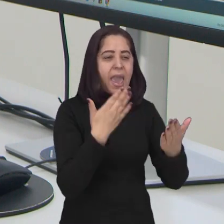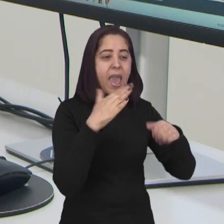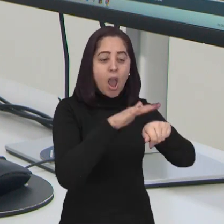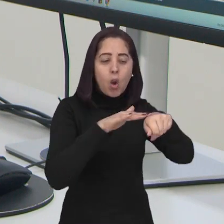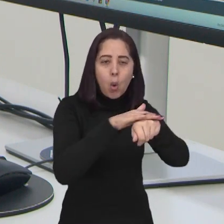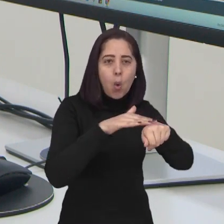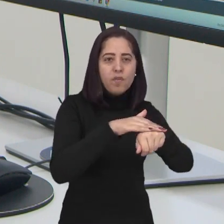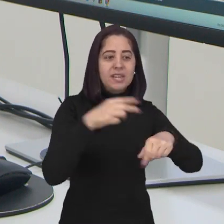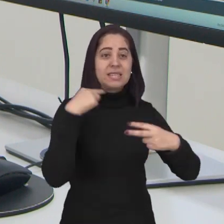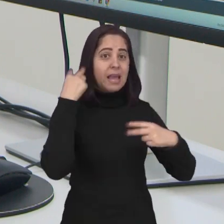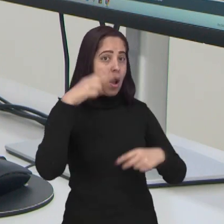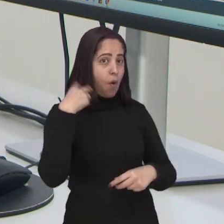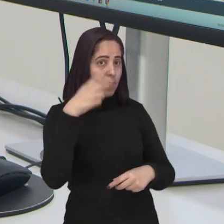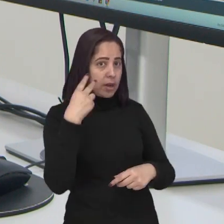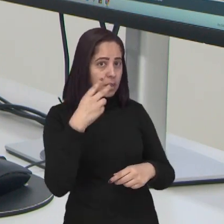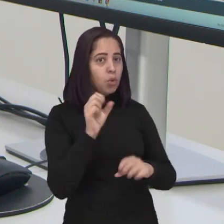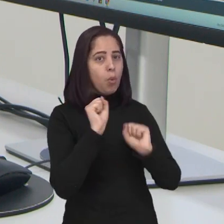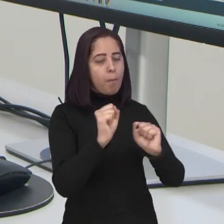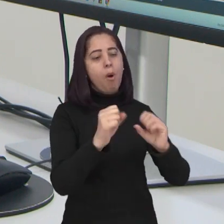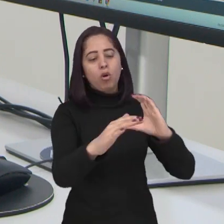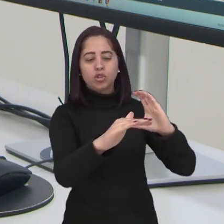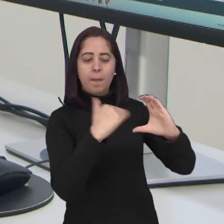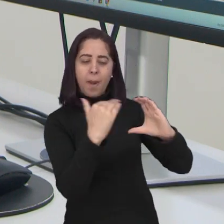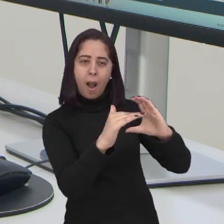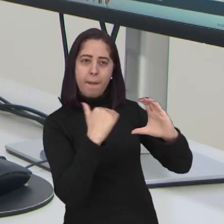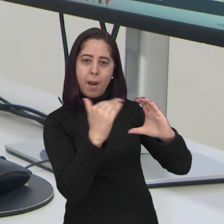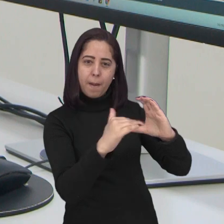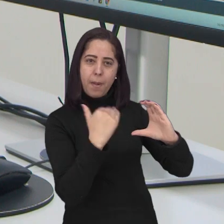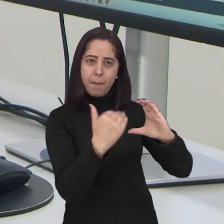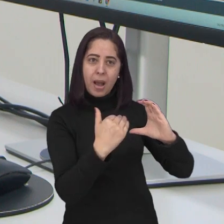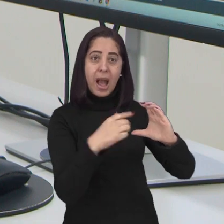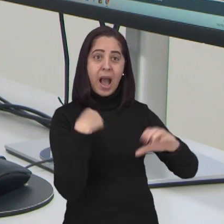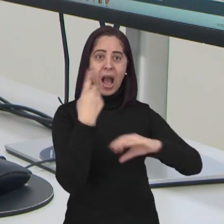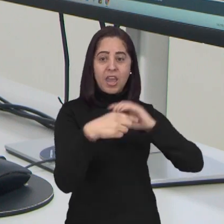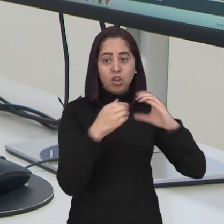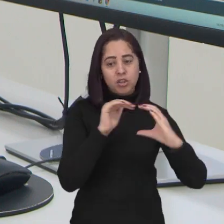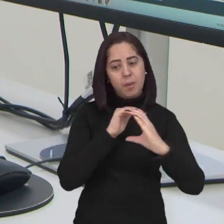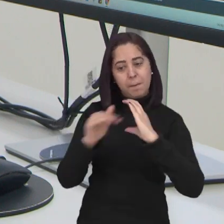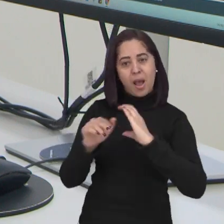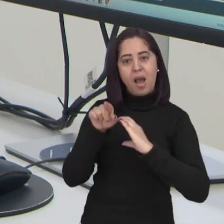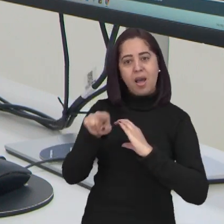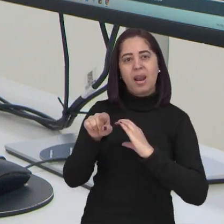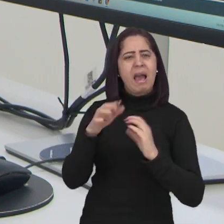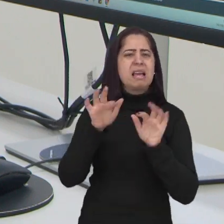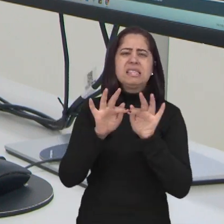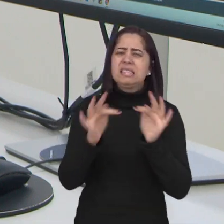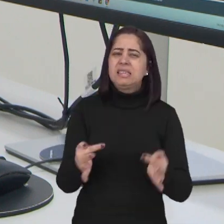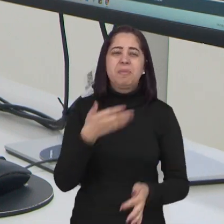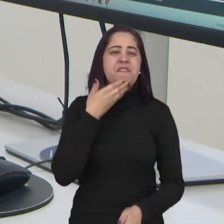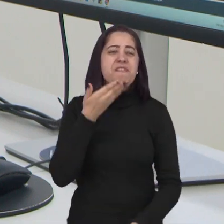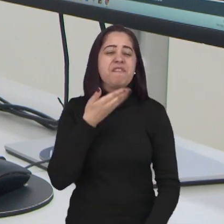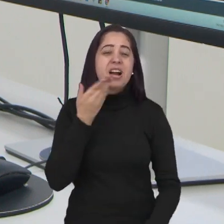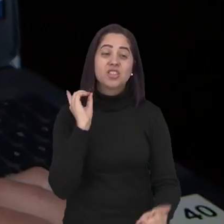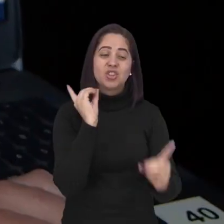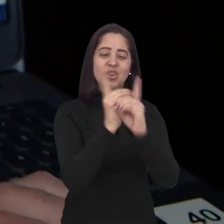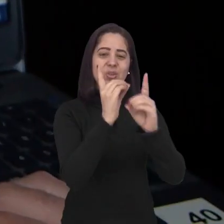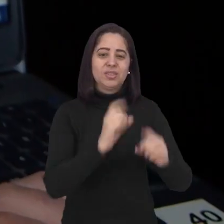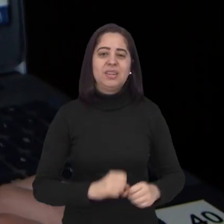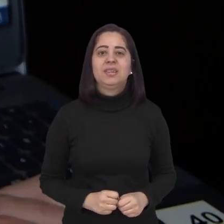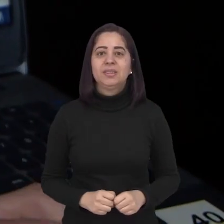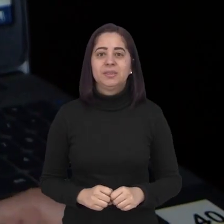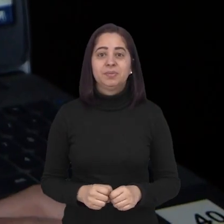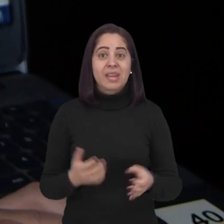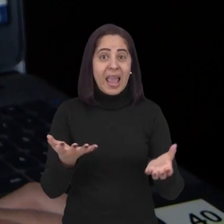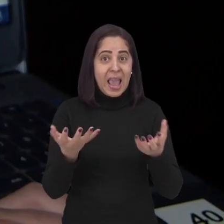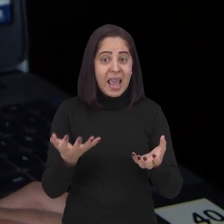aba vereadores, onde lá fica um e-mail, o telefone do gabinete e o nome do vereador. É muito simples de localizar. E para